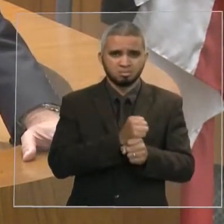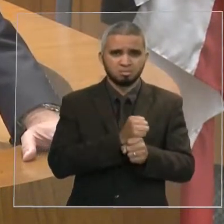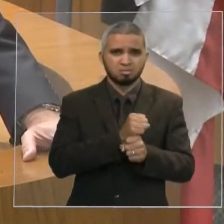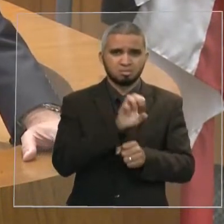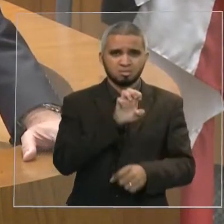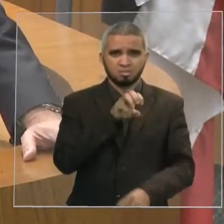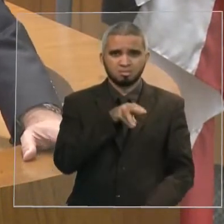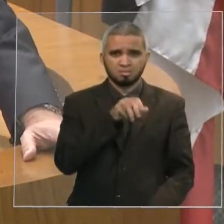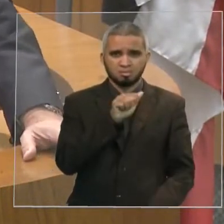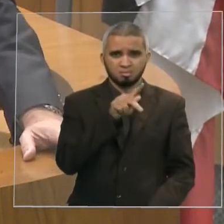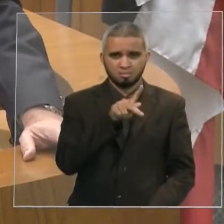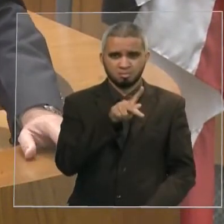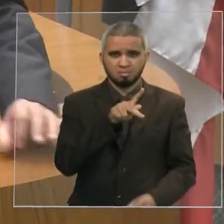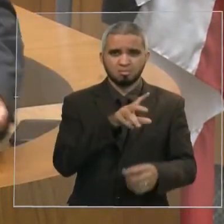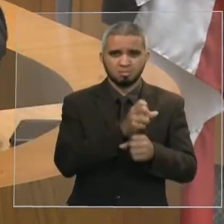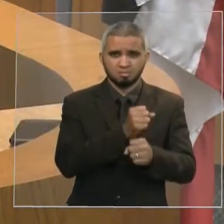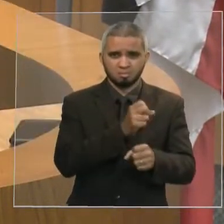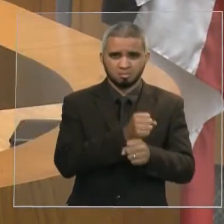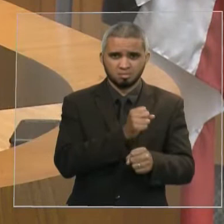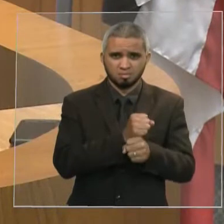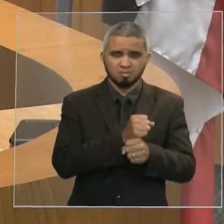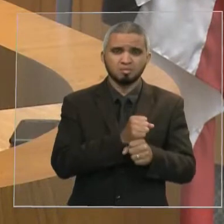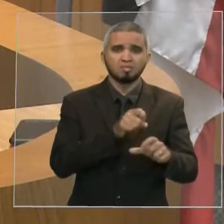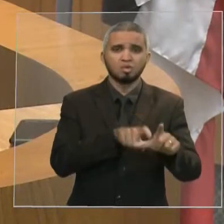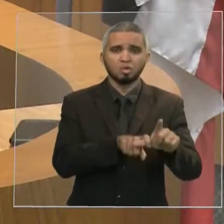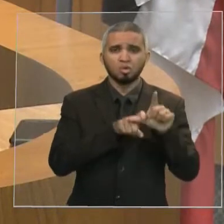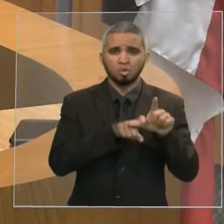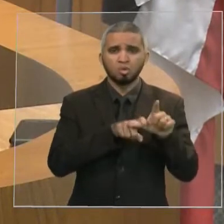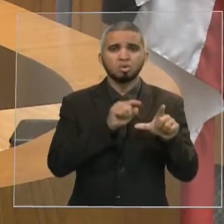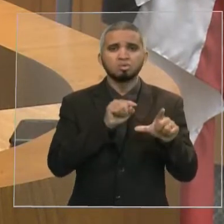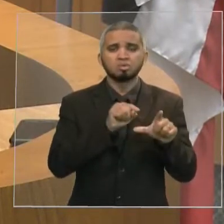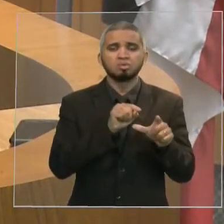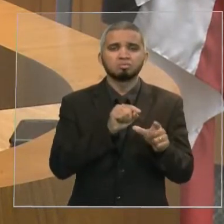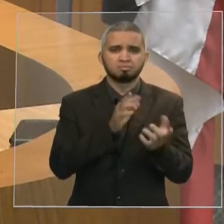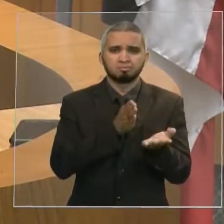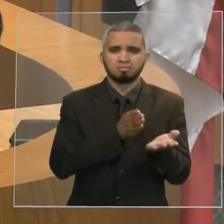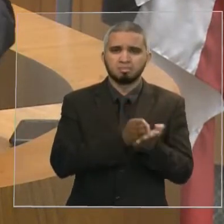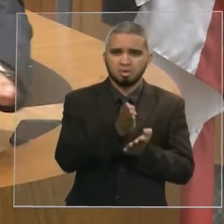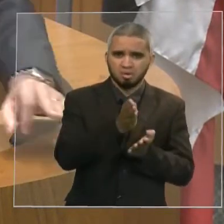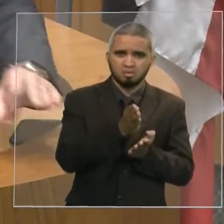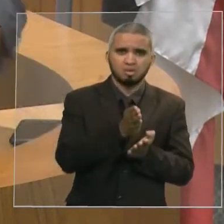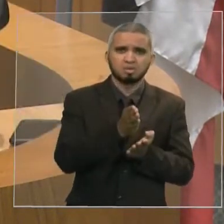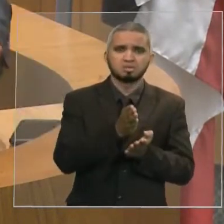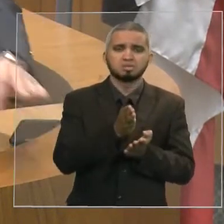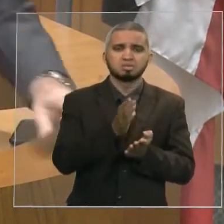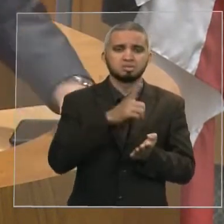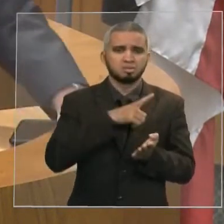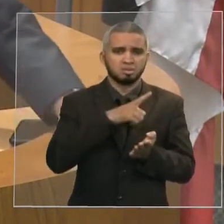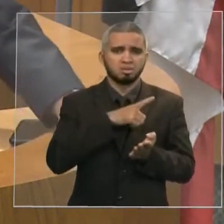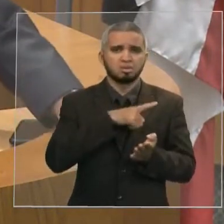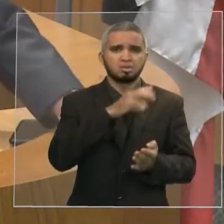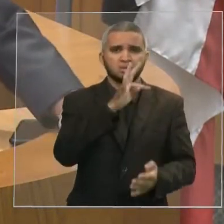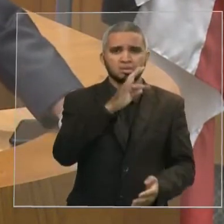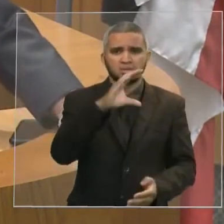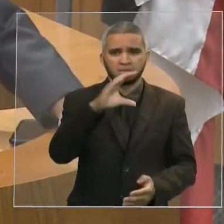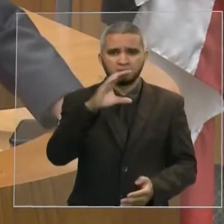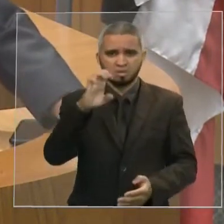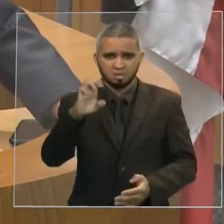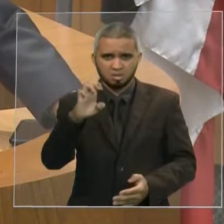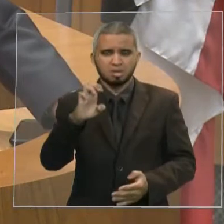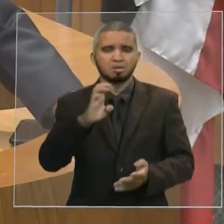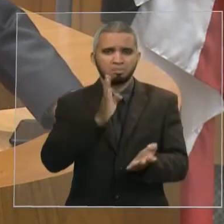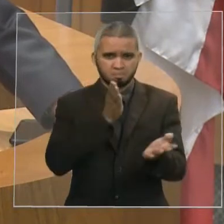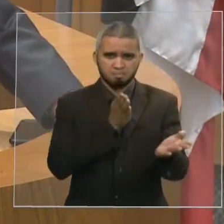EMAP foi aprovada sem nenhuma ressalva pelos tribunais, pelo Tribunal de Contas do Estado do